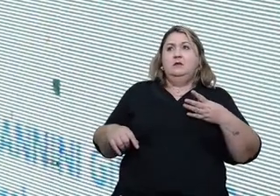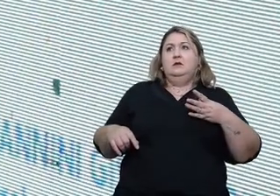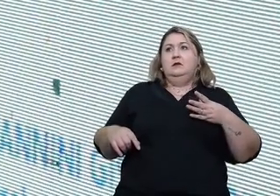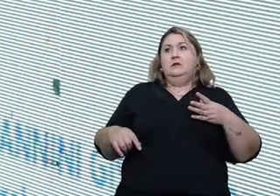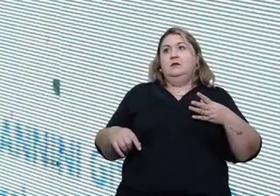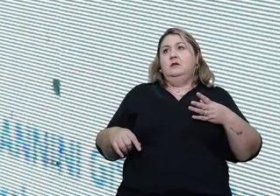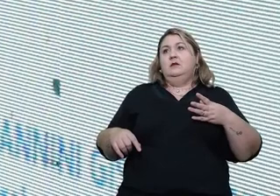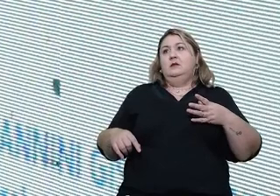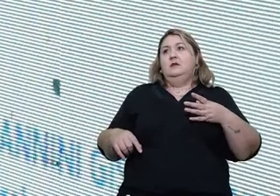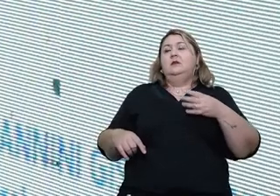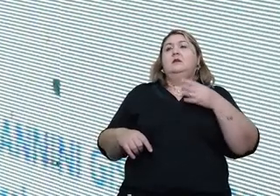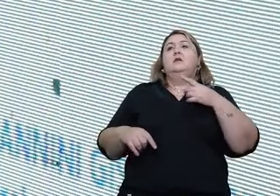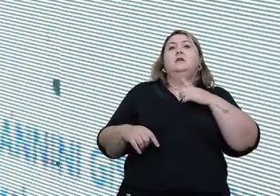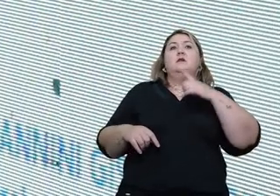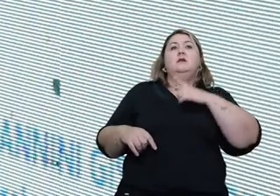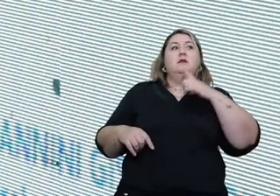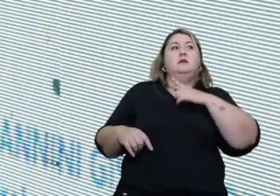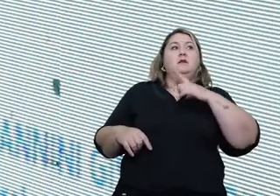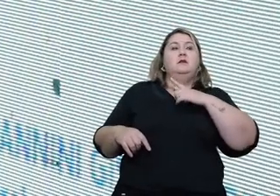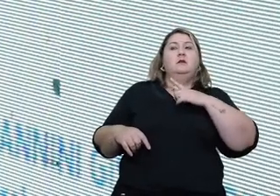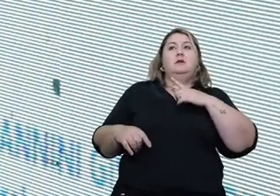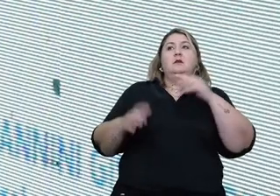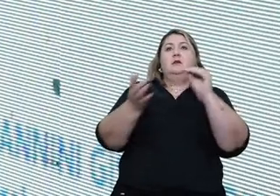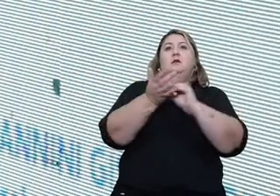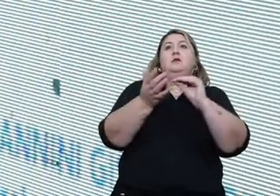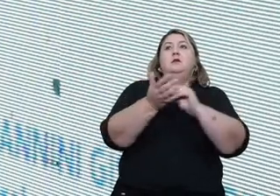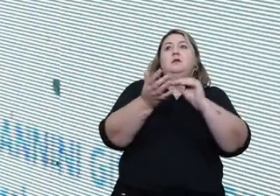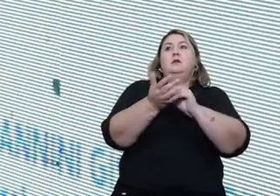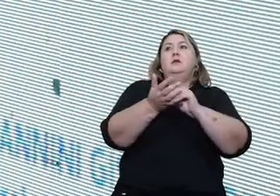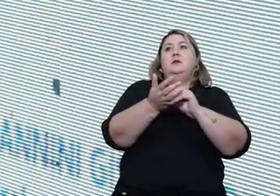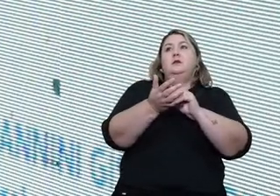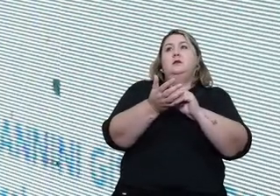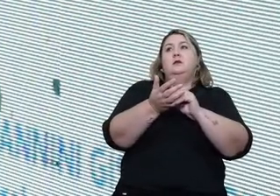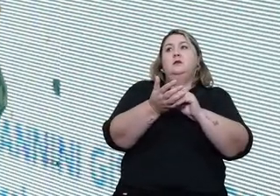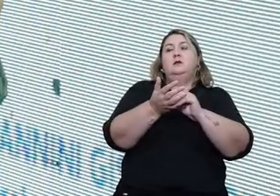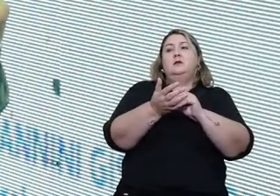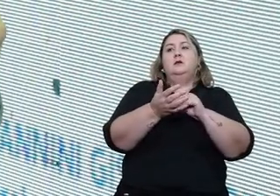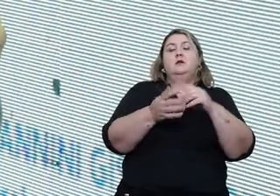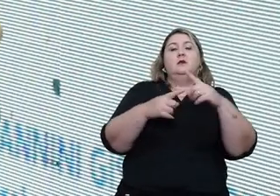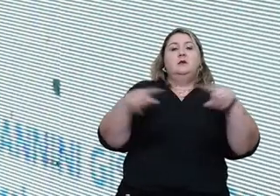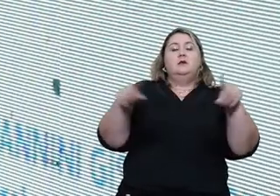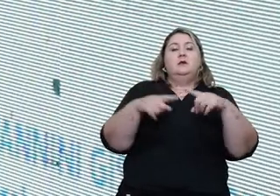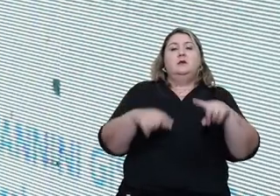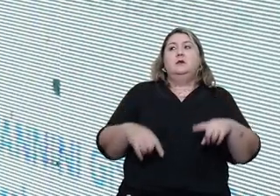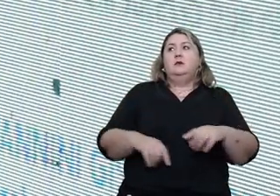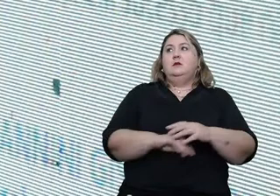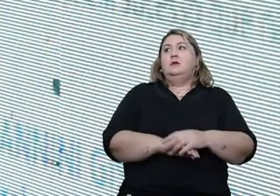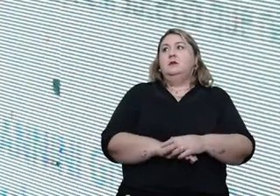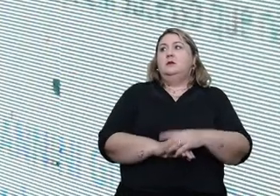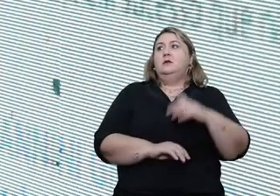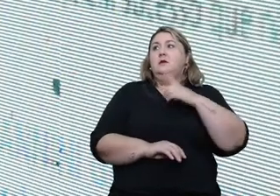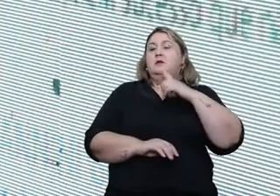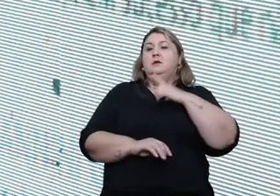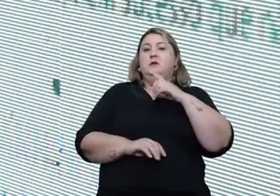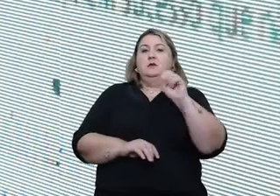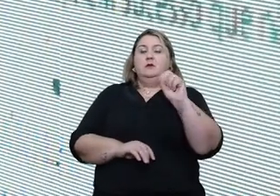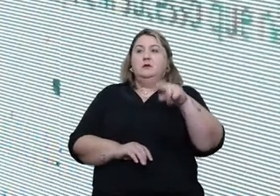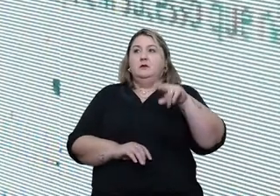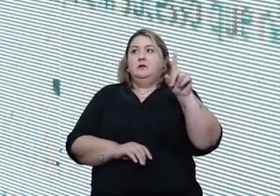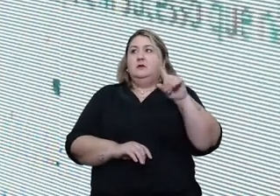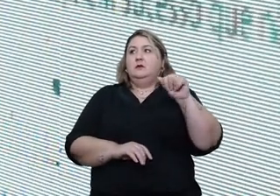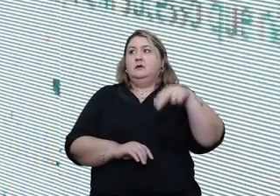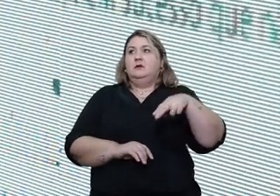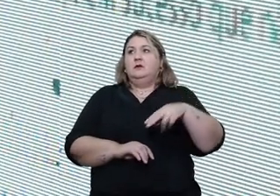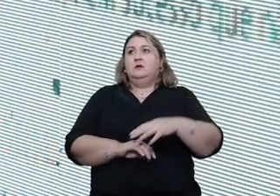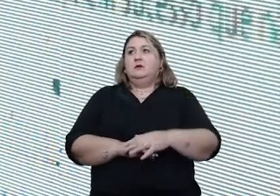arrasando. Me fala aí como é que foi essa última música. Como é que foi aí? Manda aí a Jusilaine, a Susan, o Rodrigo Nunes,